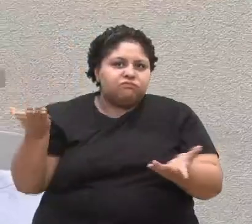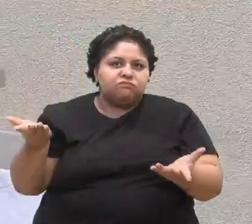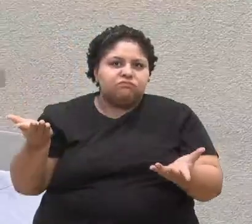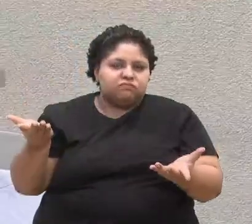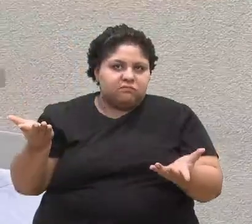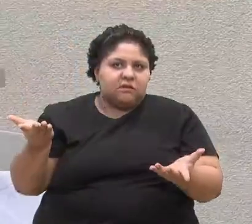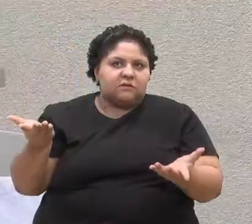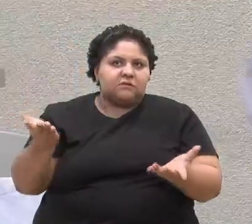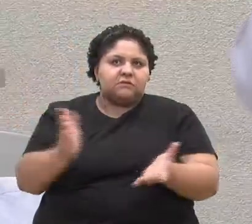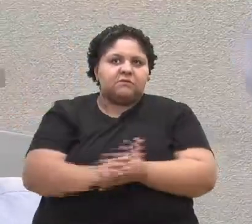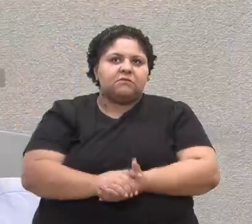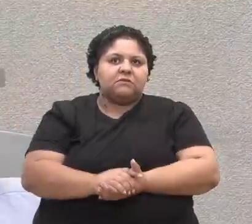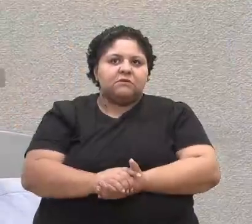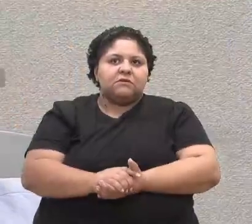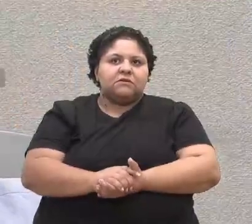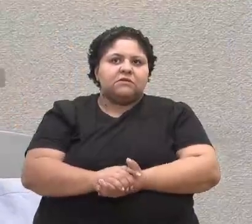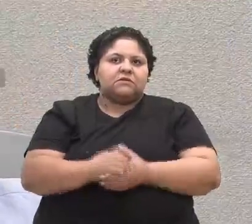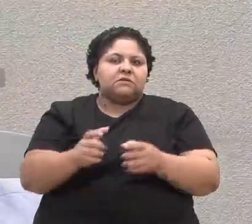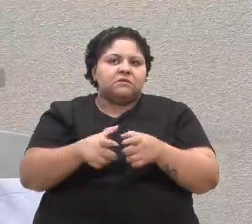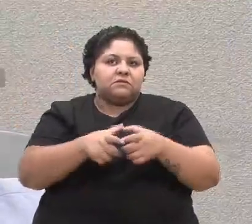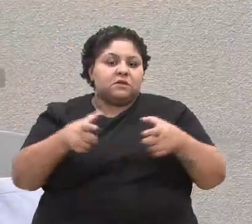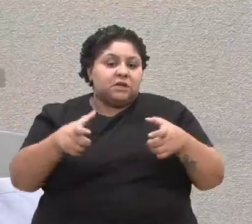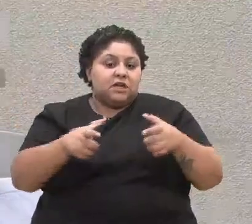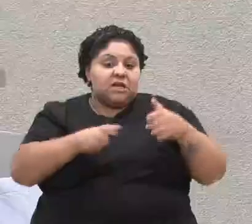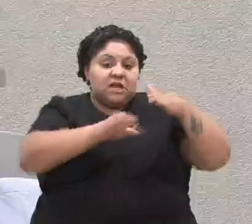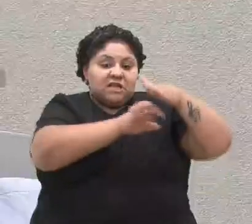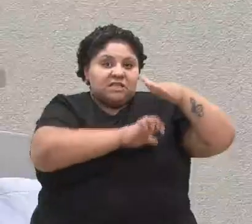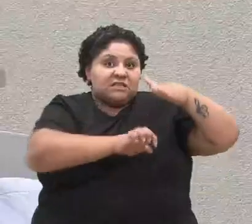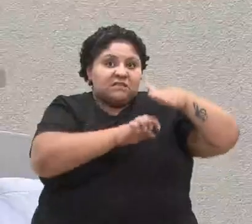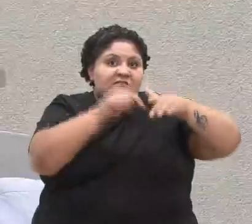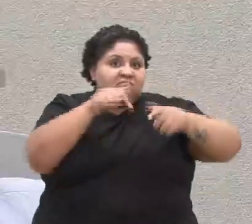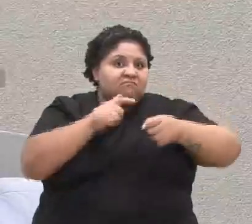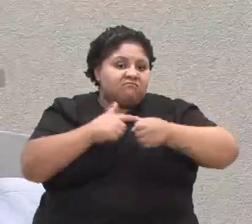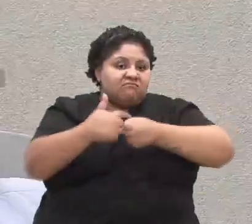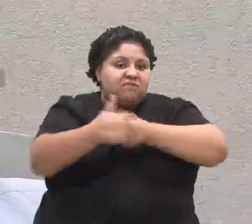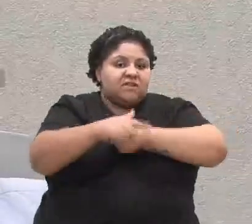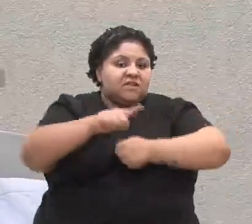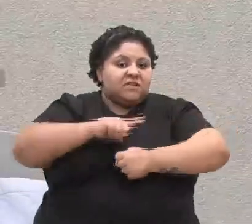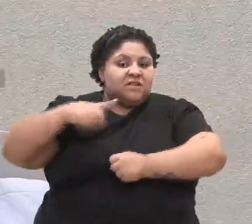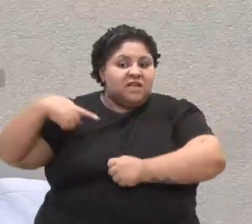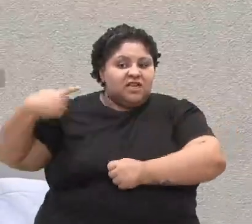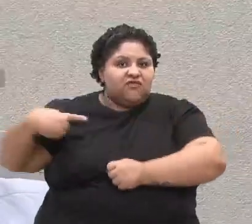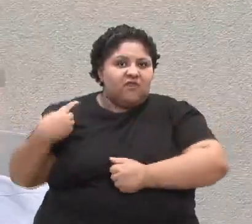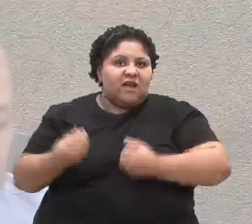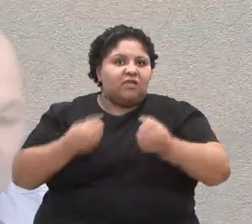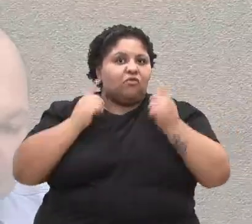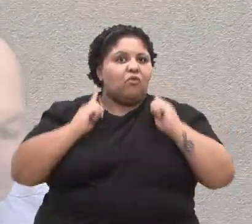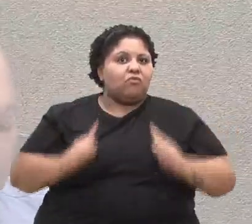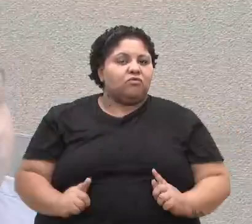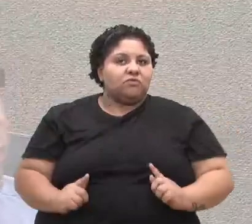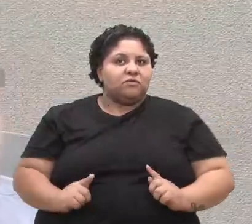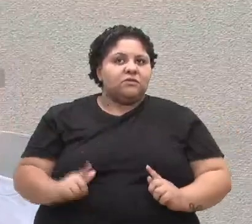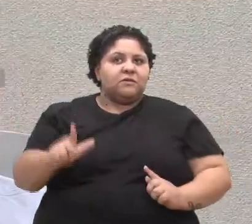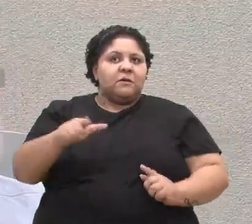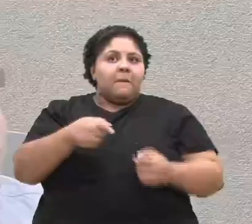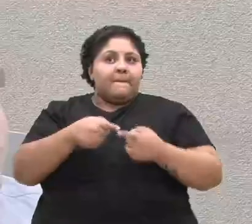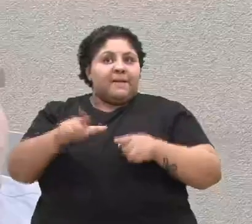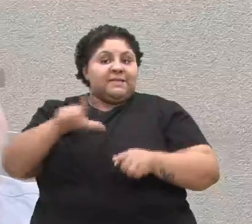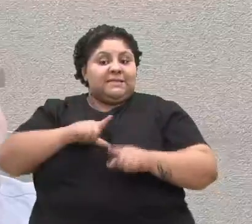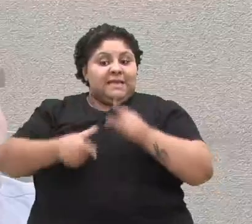dizer é que as grandes empresas da nossa cidade não têm advogado como gestor, mas tem economista.